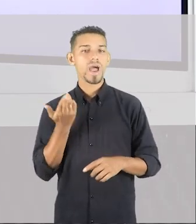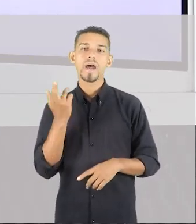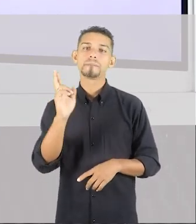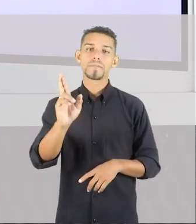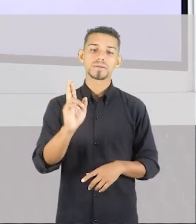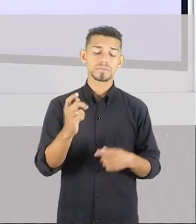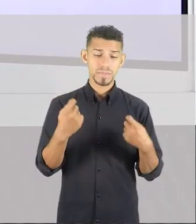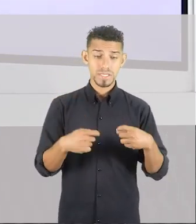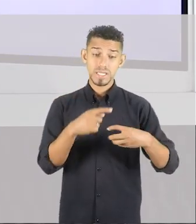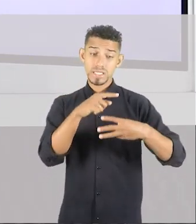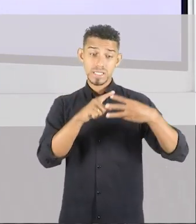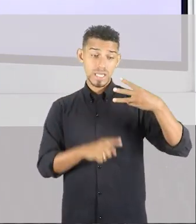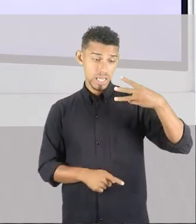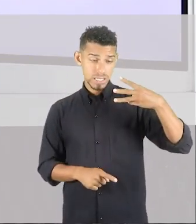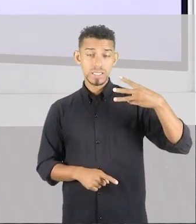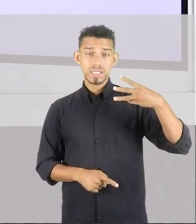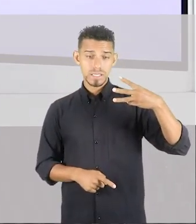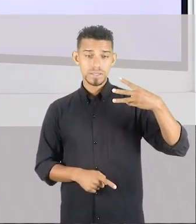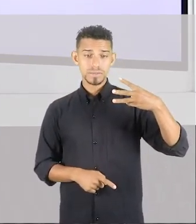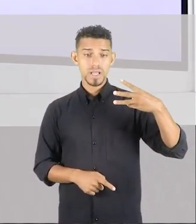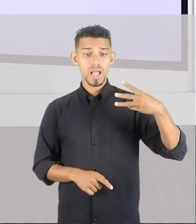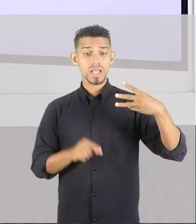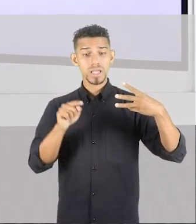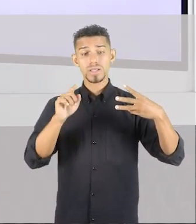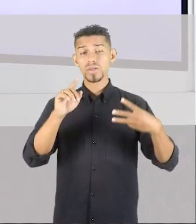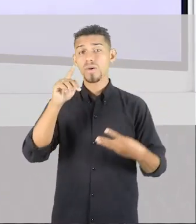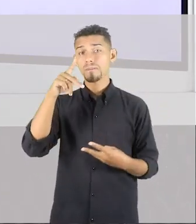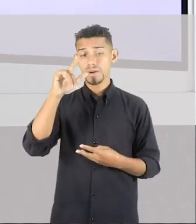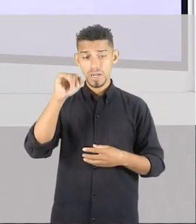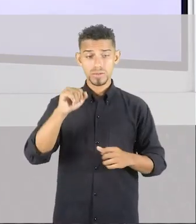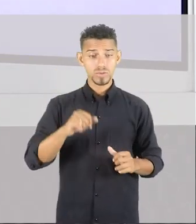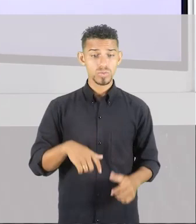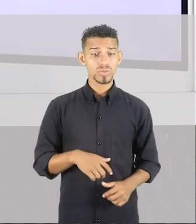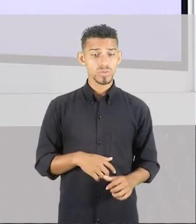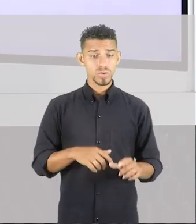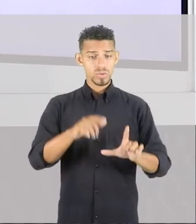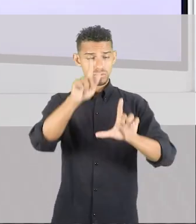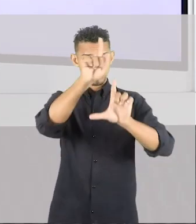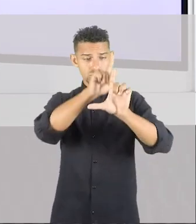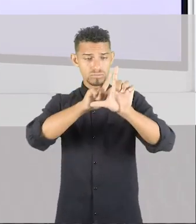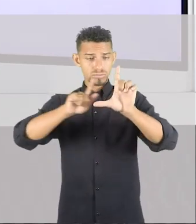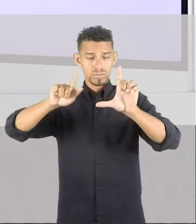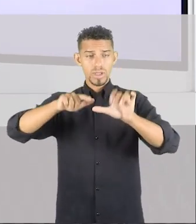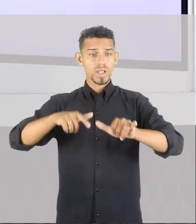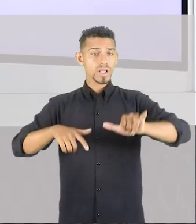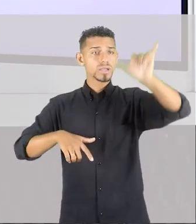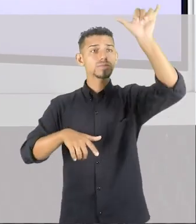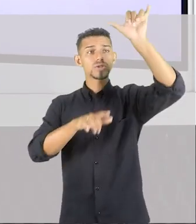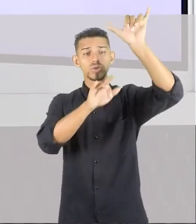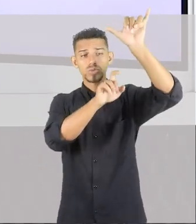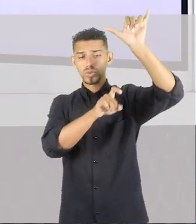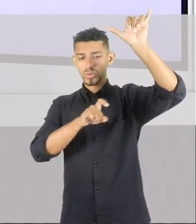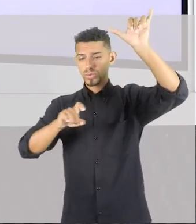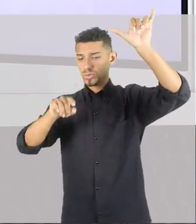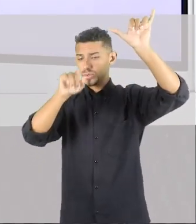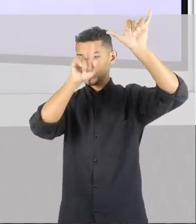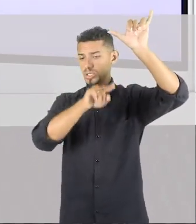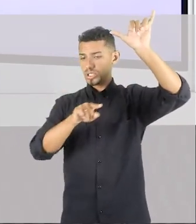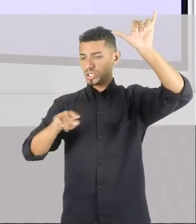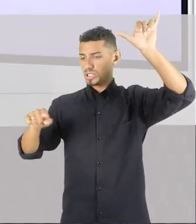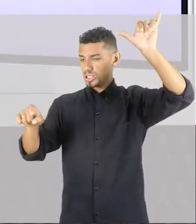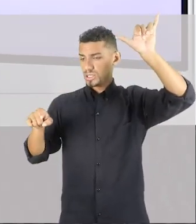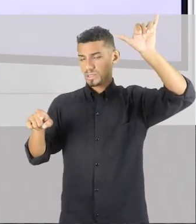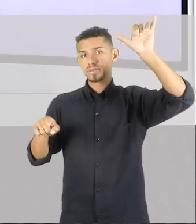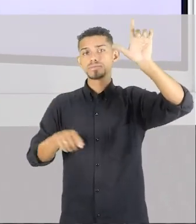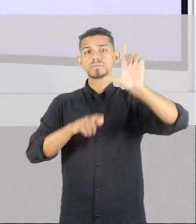de 3 dimensões. Porque aqui no plano eu tenho a dimensão Y e a dimensão X, eu tenho 2 dimensões. Mas